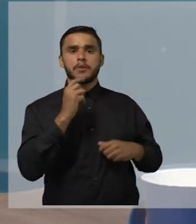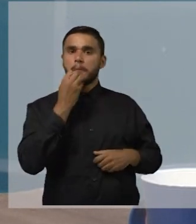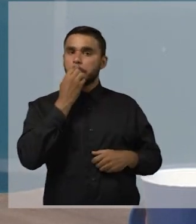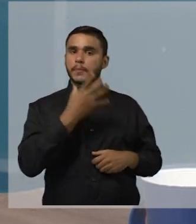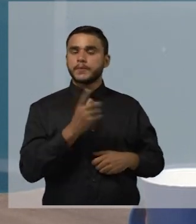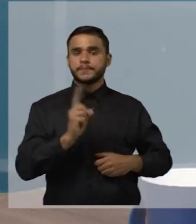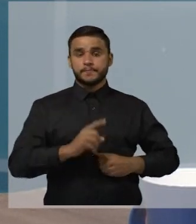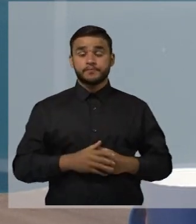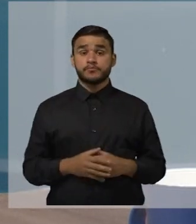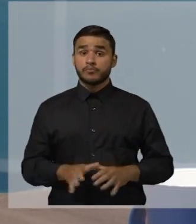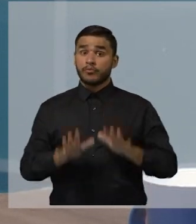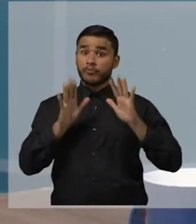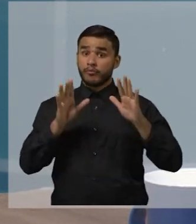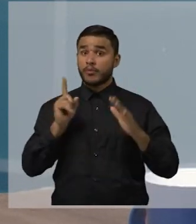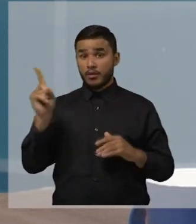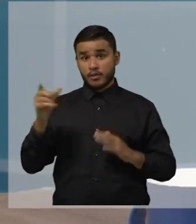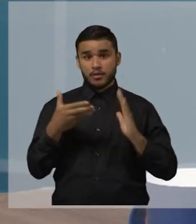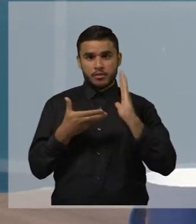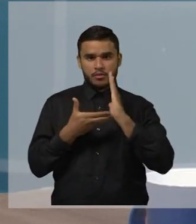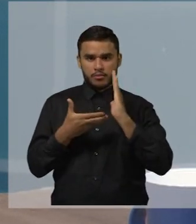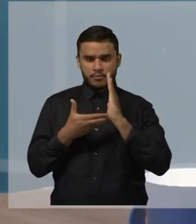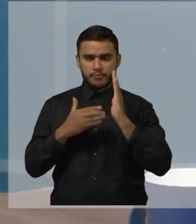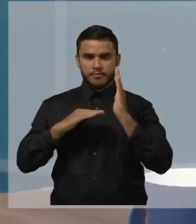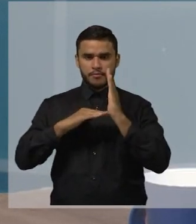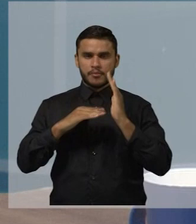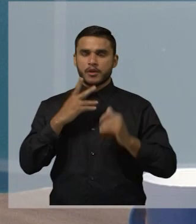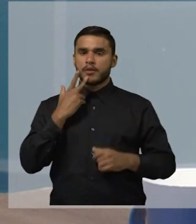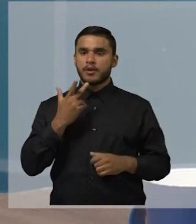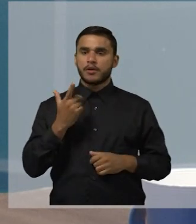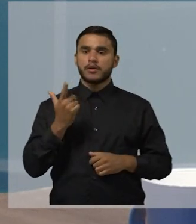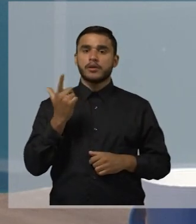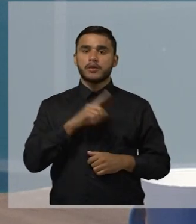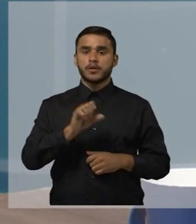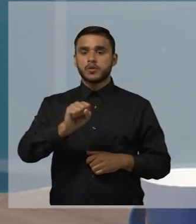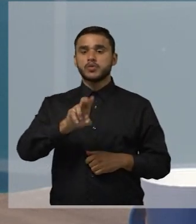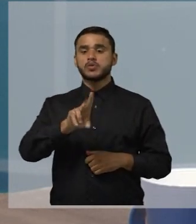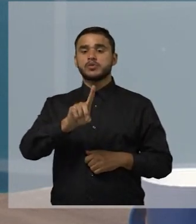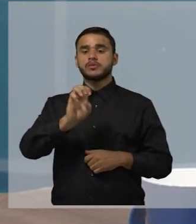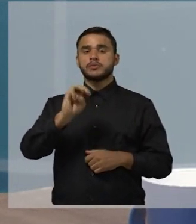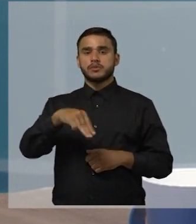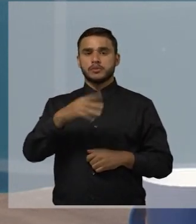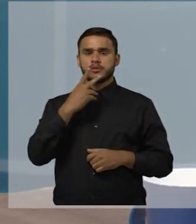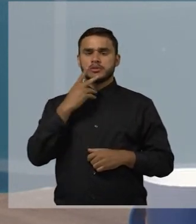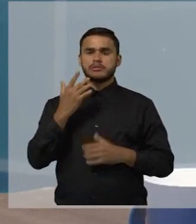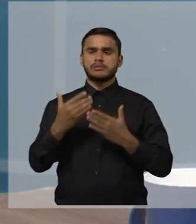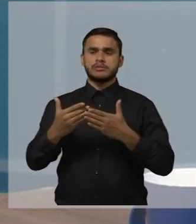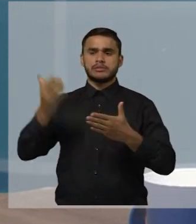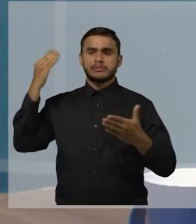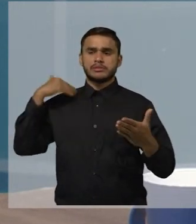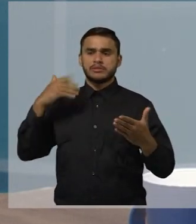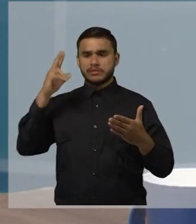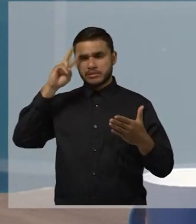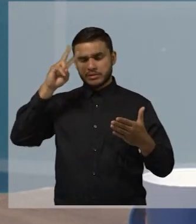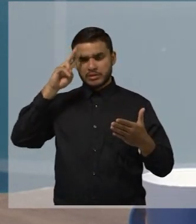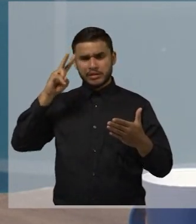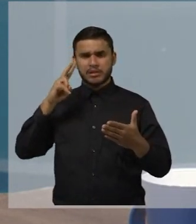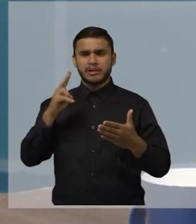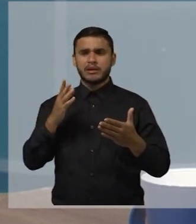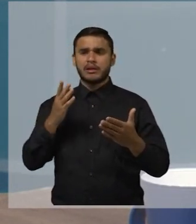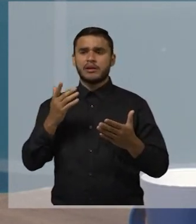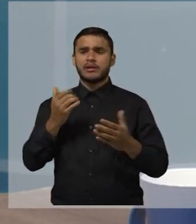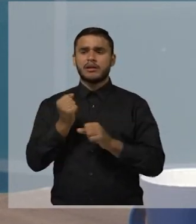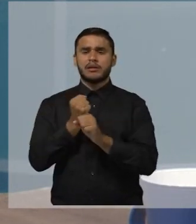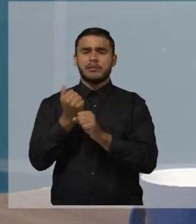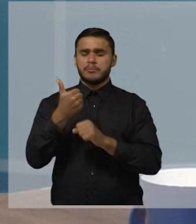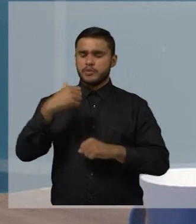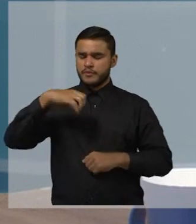O Congresso, no apagar das luzes, aprovou a prorrogação dos incentivos fiscais da Sudene, que